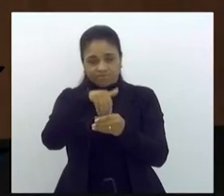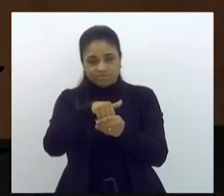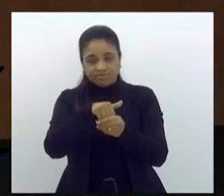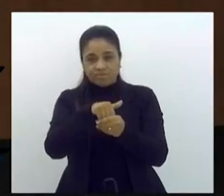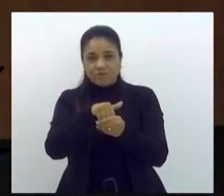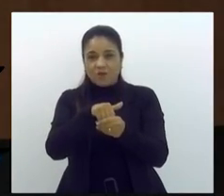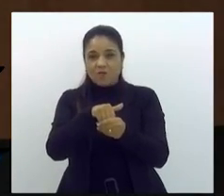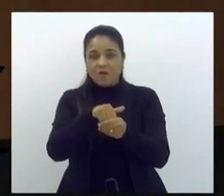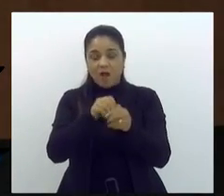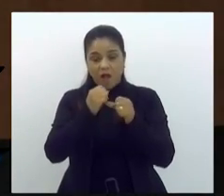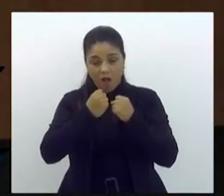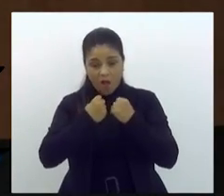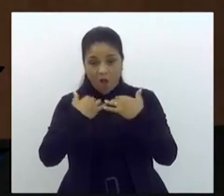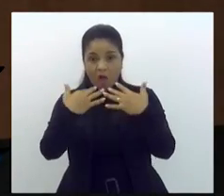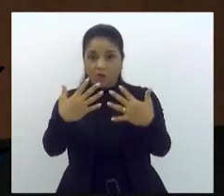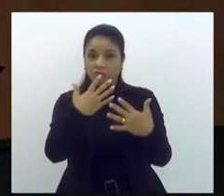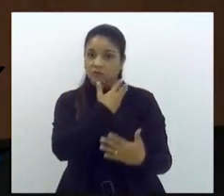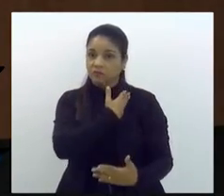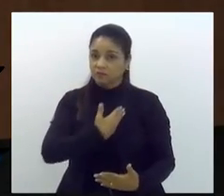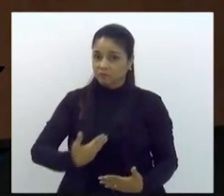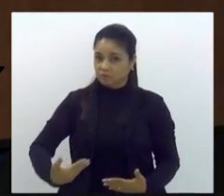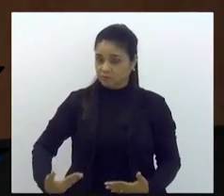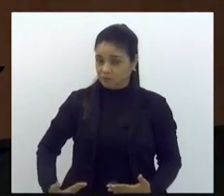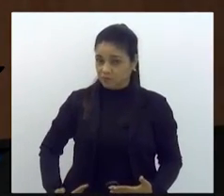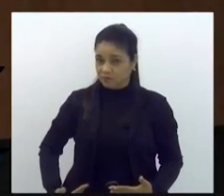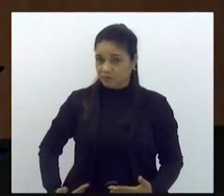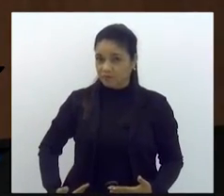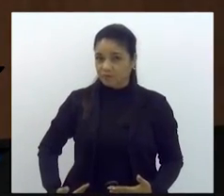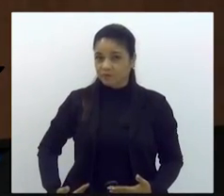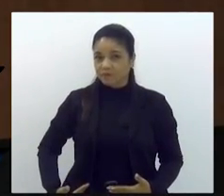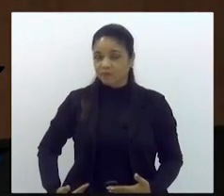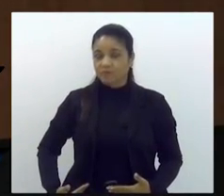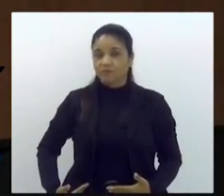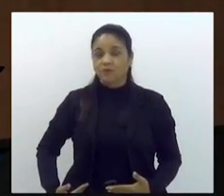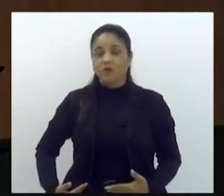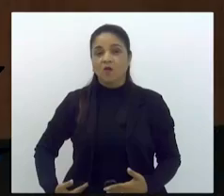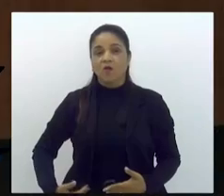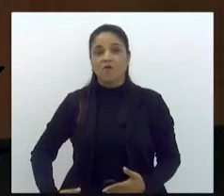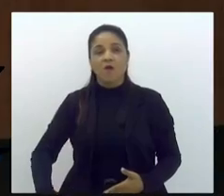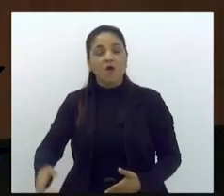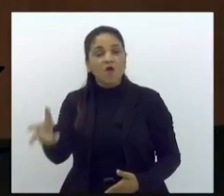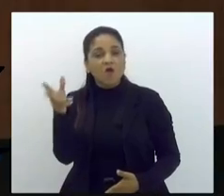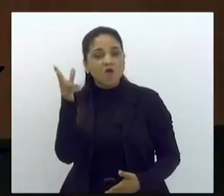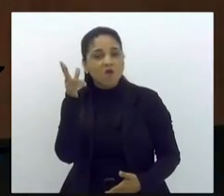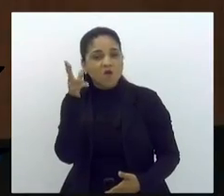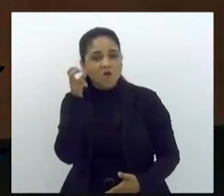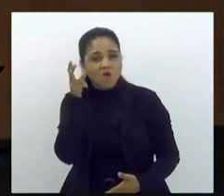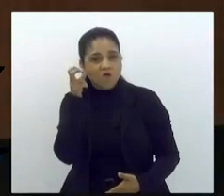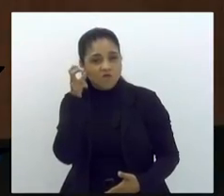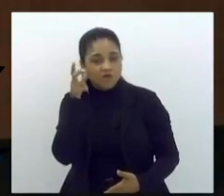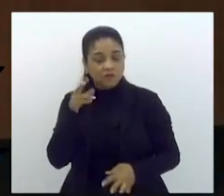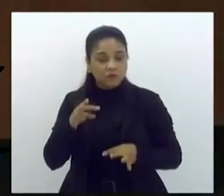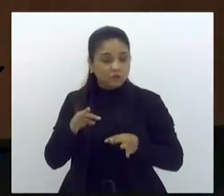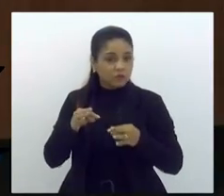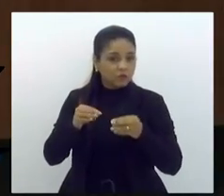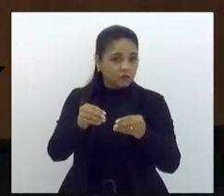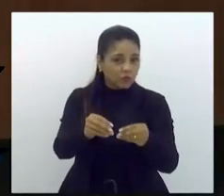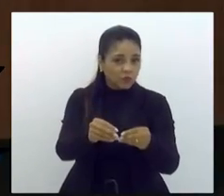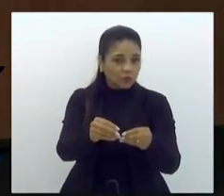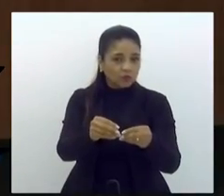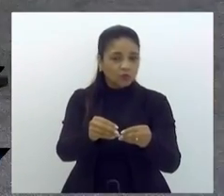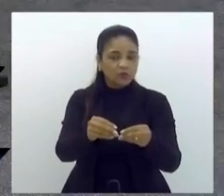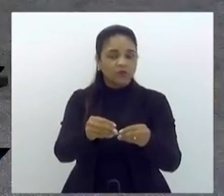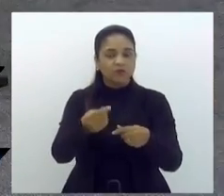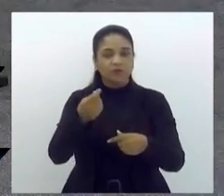semanas de uma audiência pública onde a gente vai na verdade ouvir né todos os fazedores